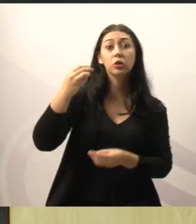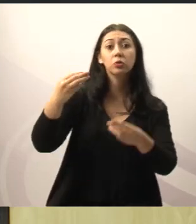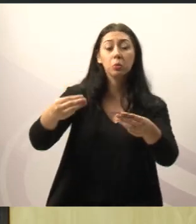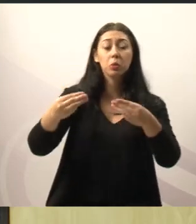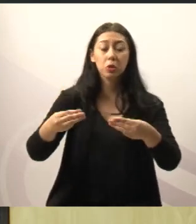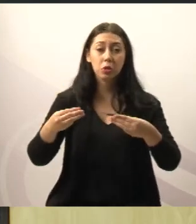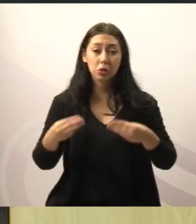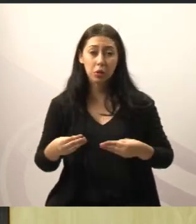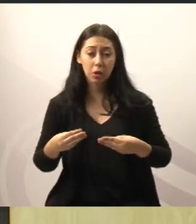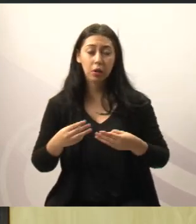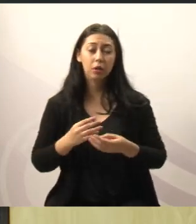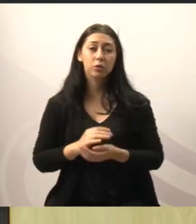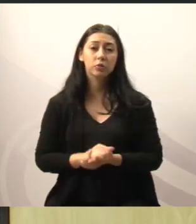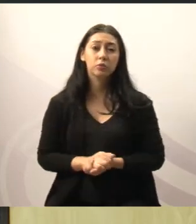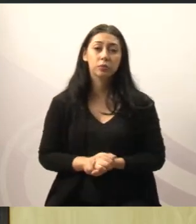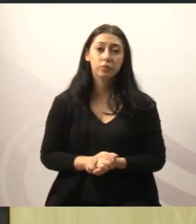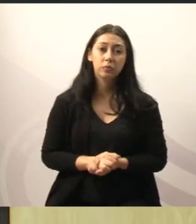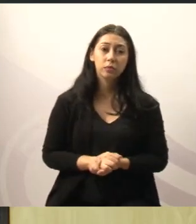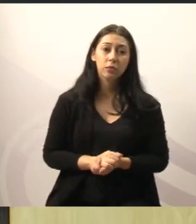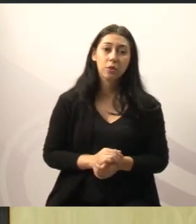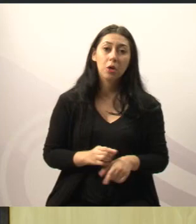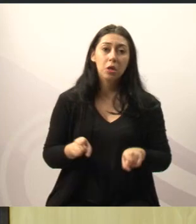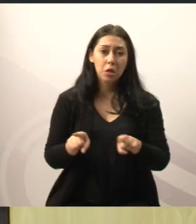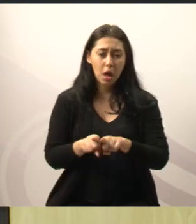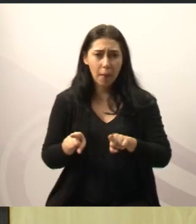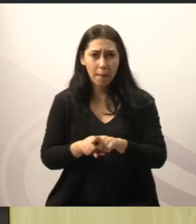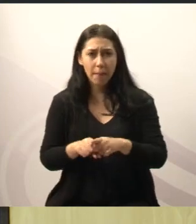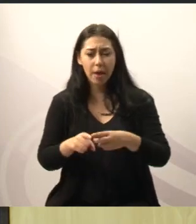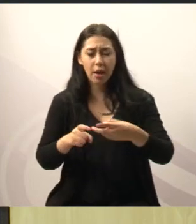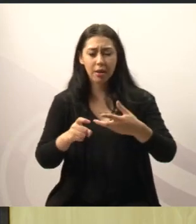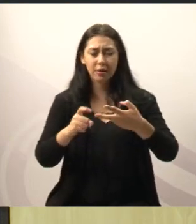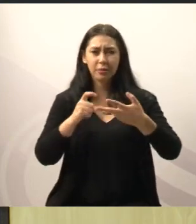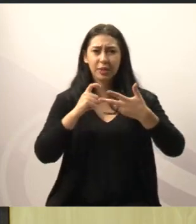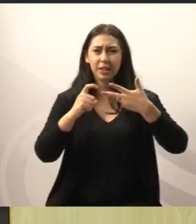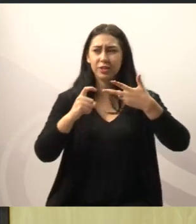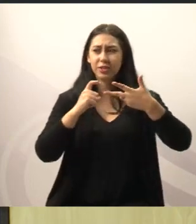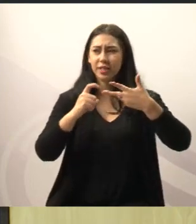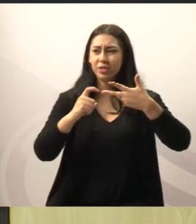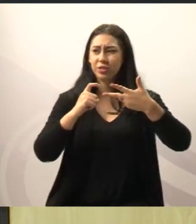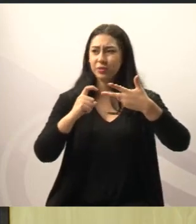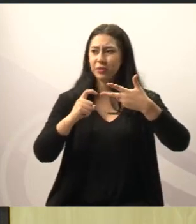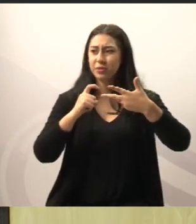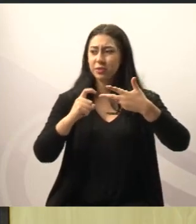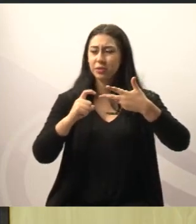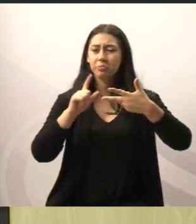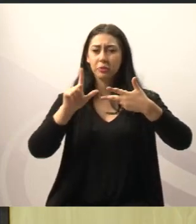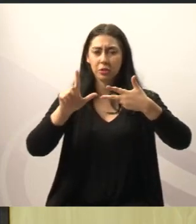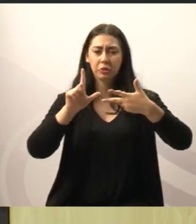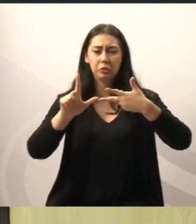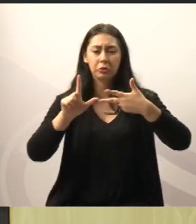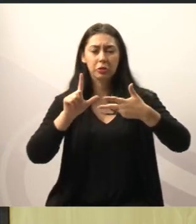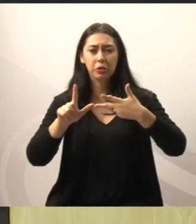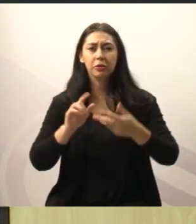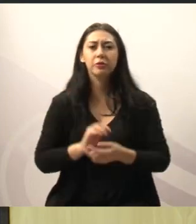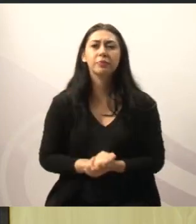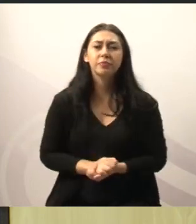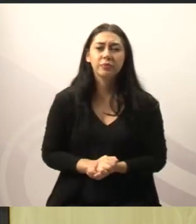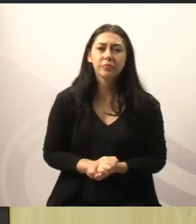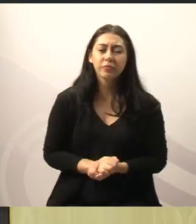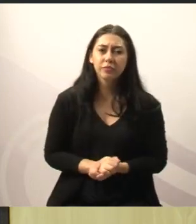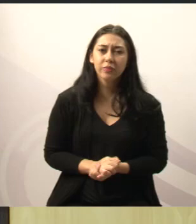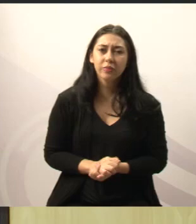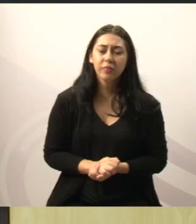órgão autônomo, tão como os poderes executivo e legislativo, e a obrigação conjuntamente deve ser